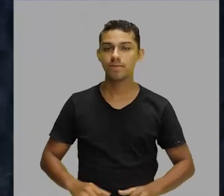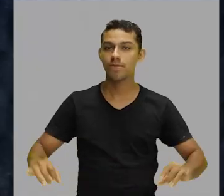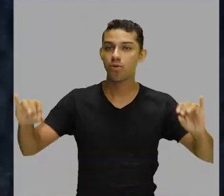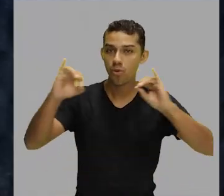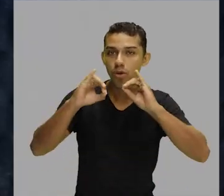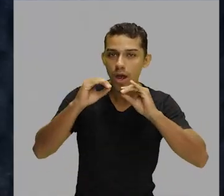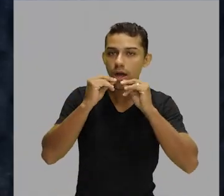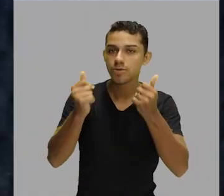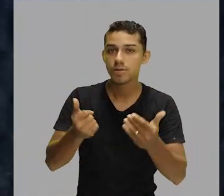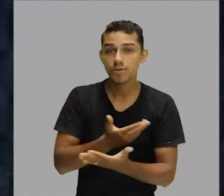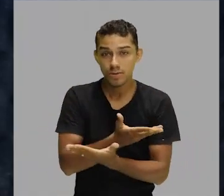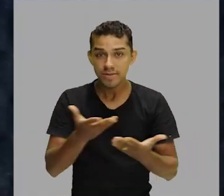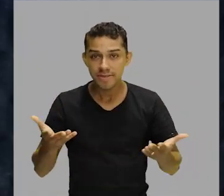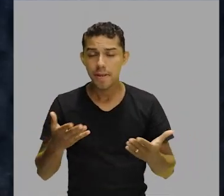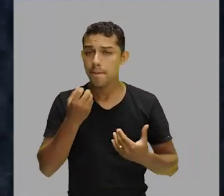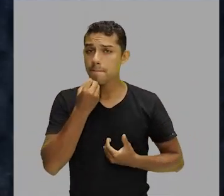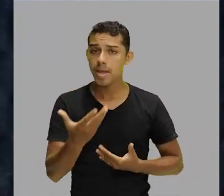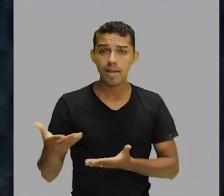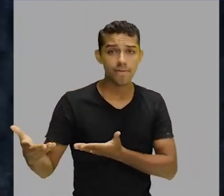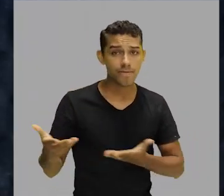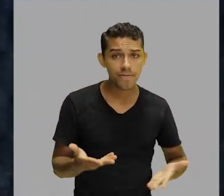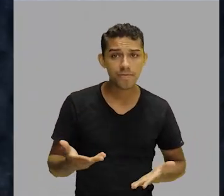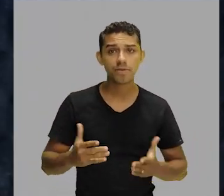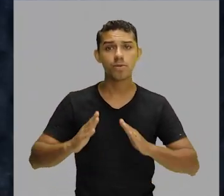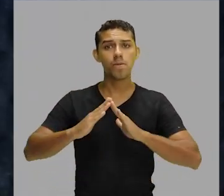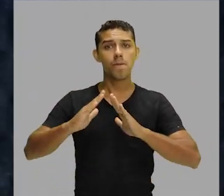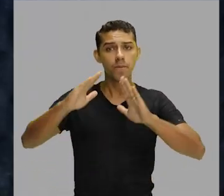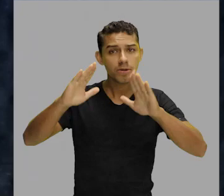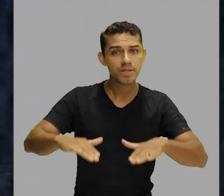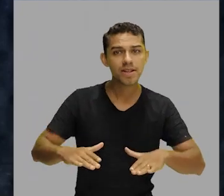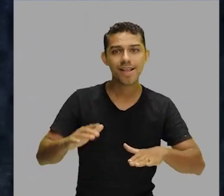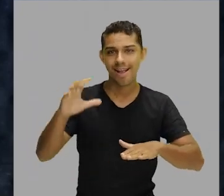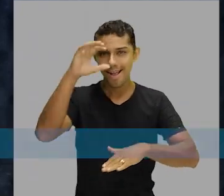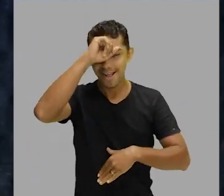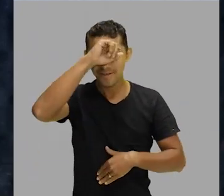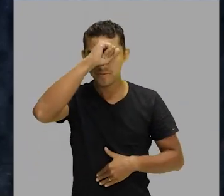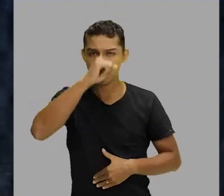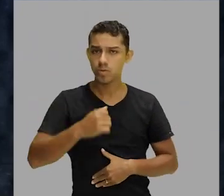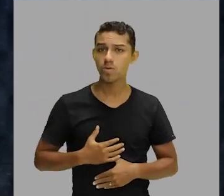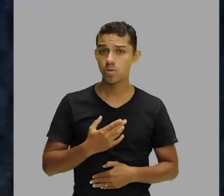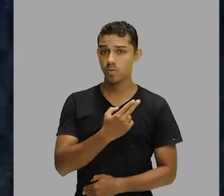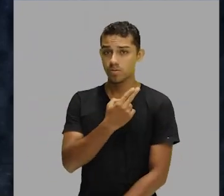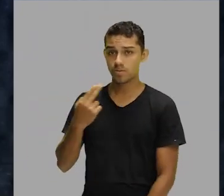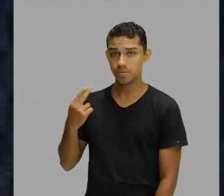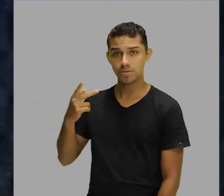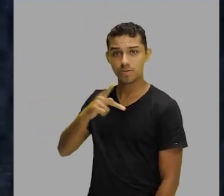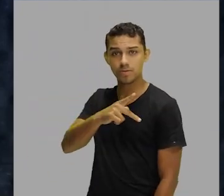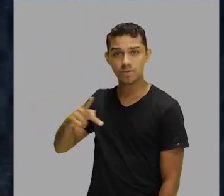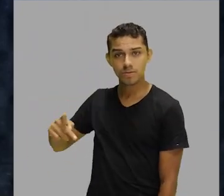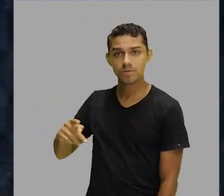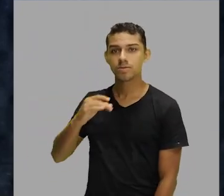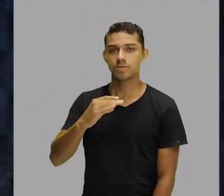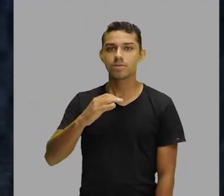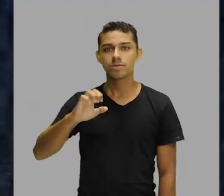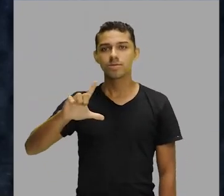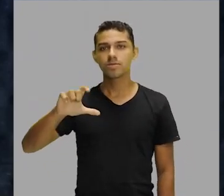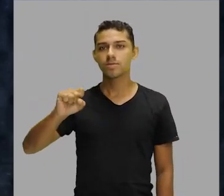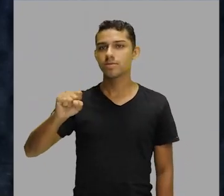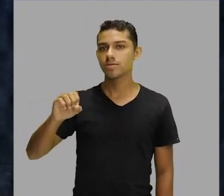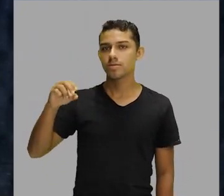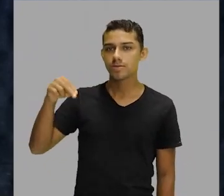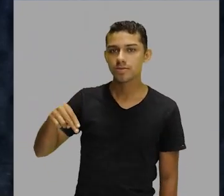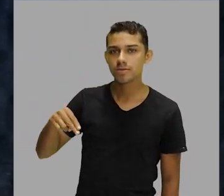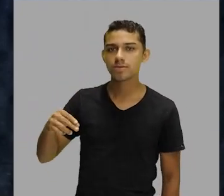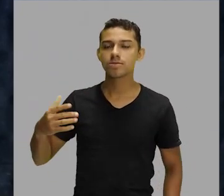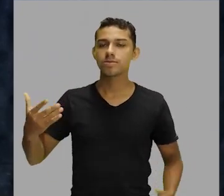E aí galera, tudo bem com vocês? Sejam bem-vindos a mais um Fique em Casa Aprendendo. Para quem não me conhece, eu sou o professor Celso Ramos. Nós vamos ter mais uma